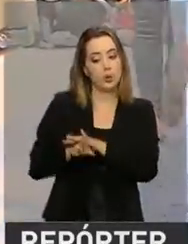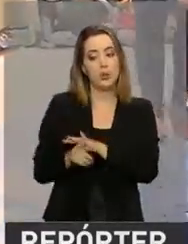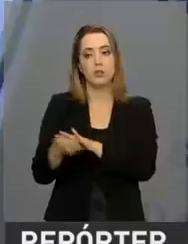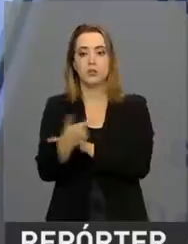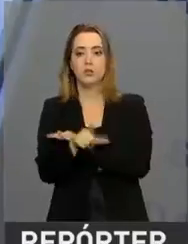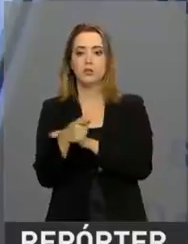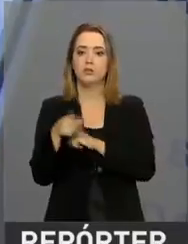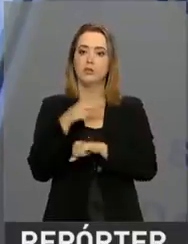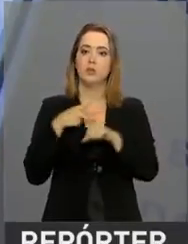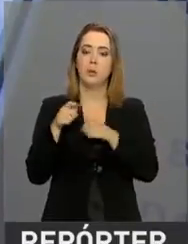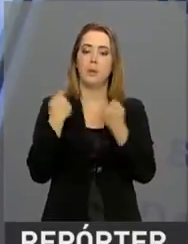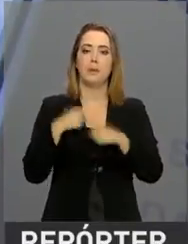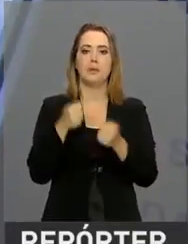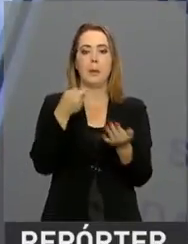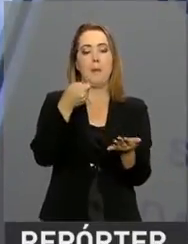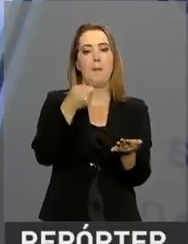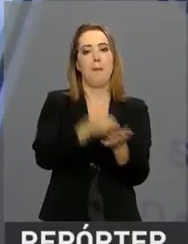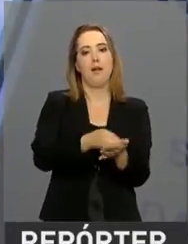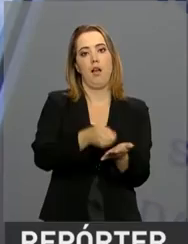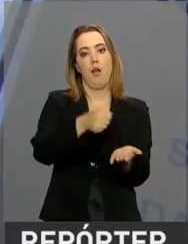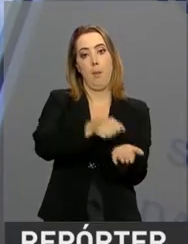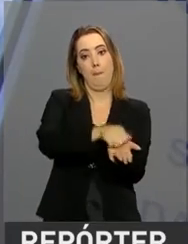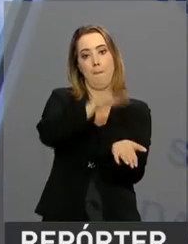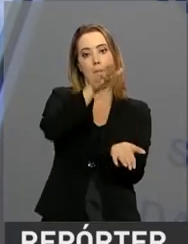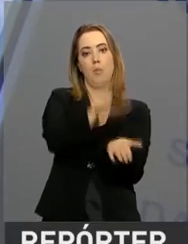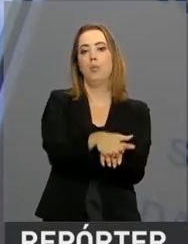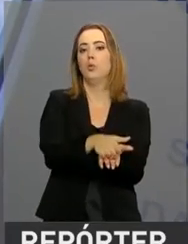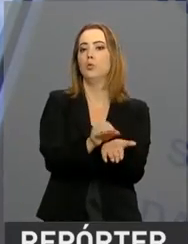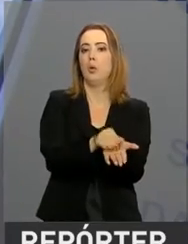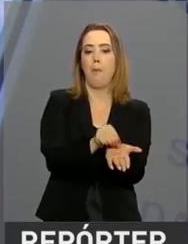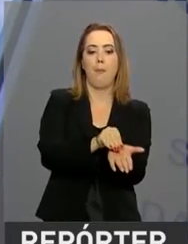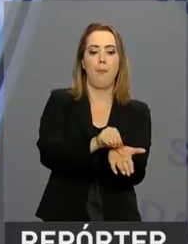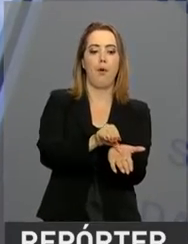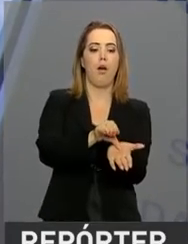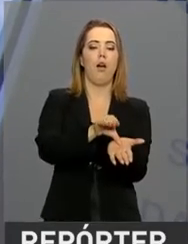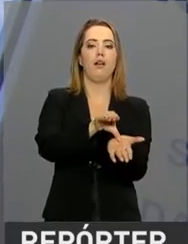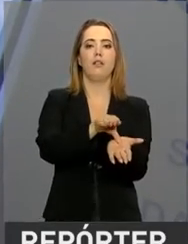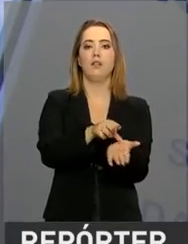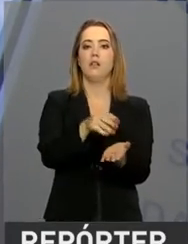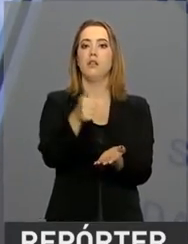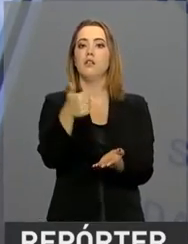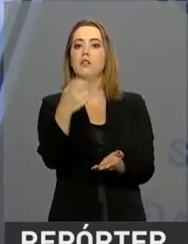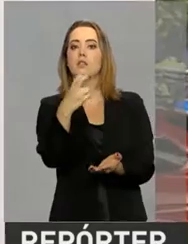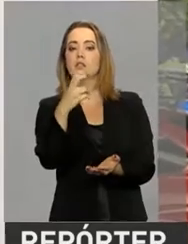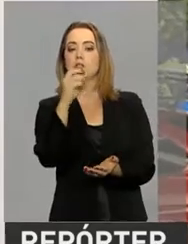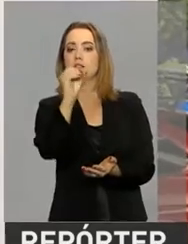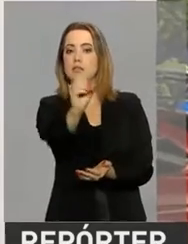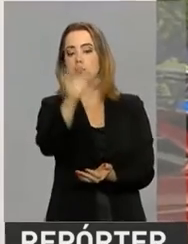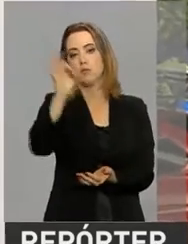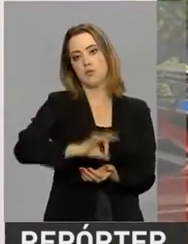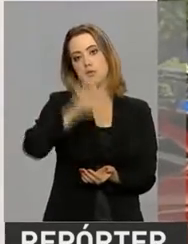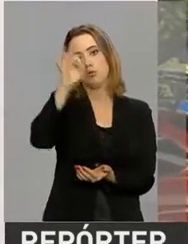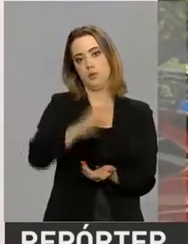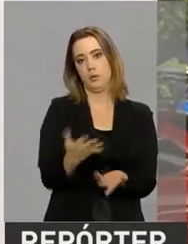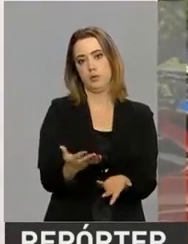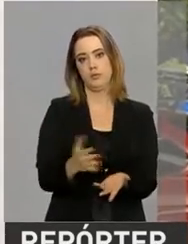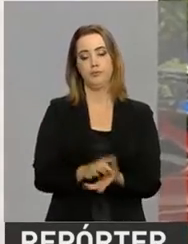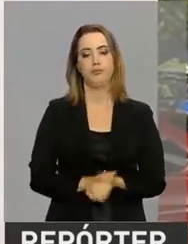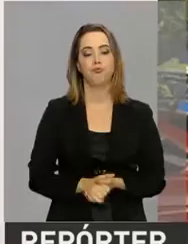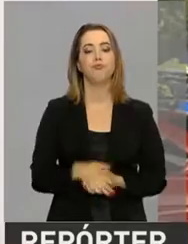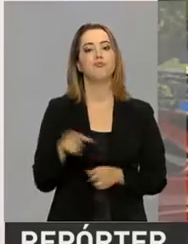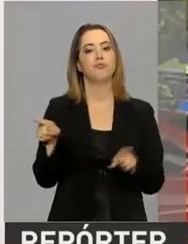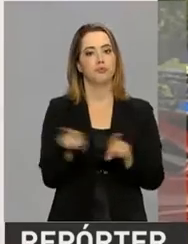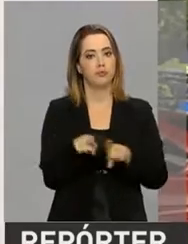de renda e pagar multa de regularização que pode chegar a 150% sobre o imposto devido.